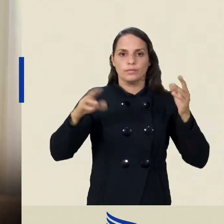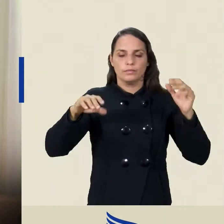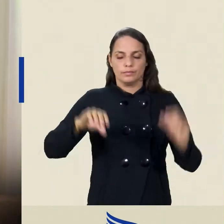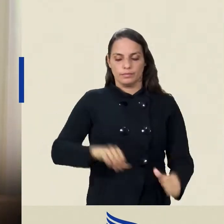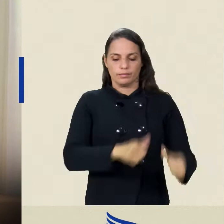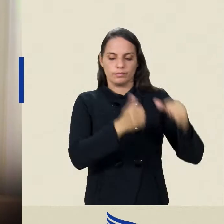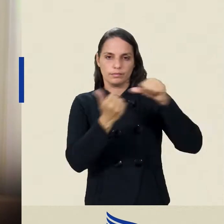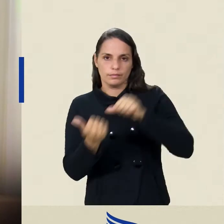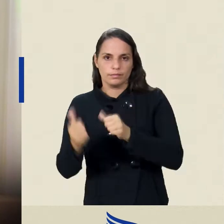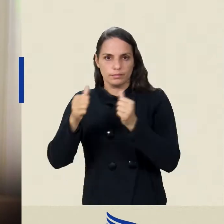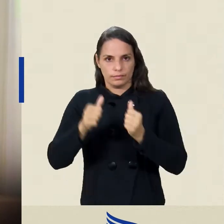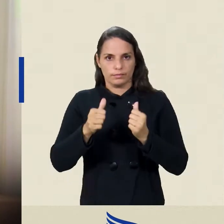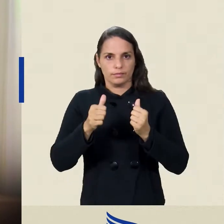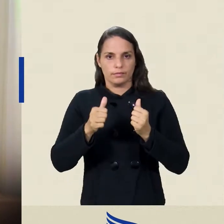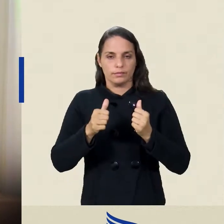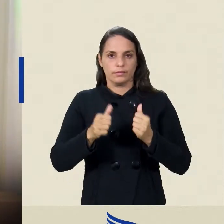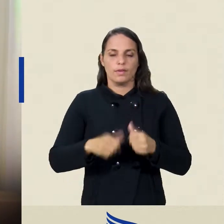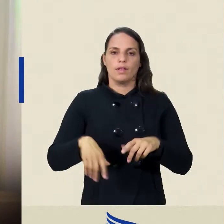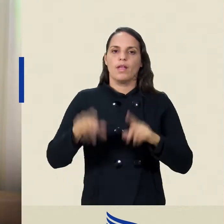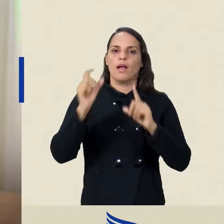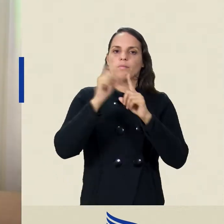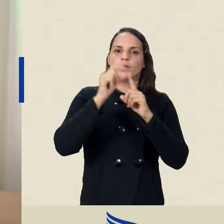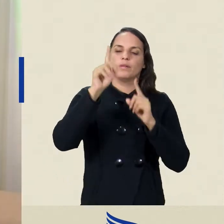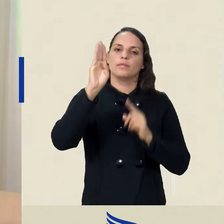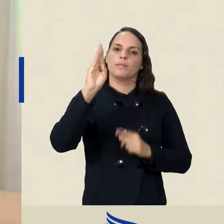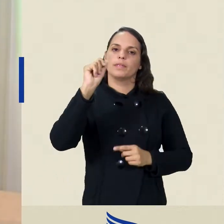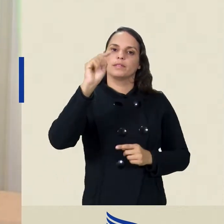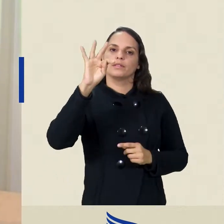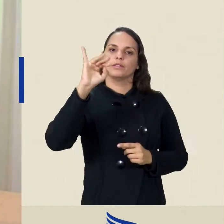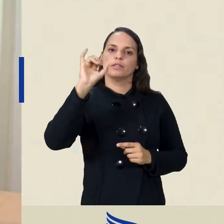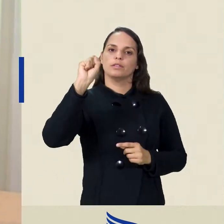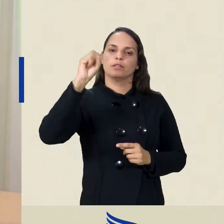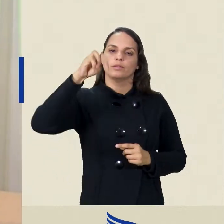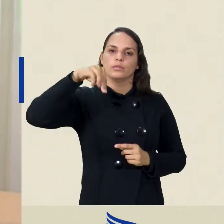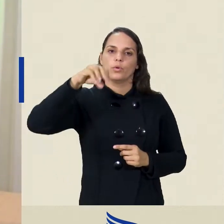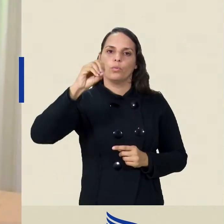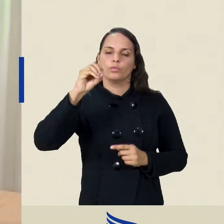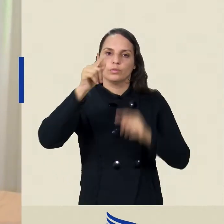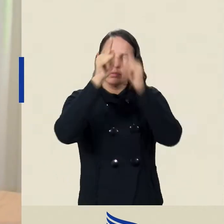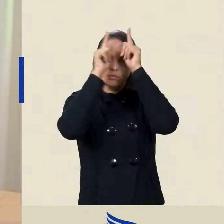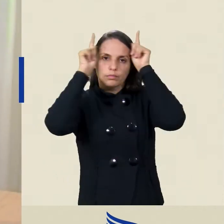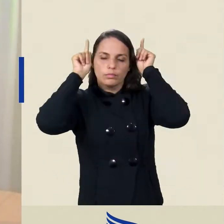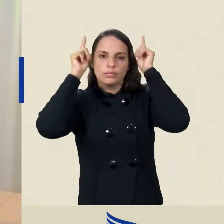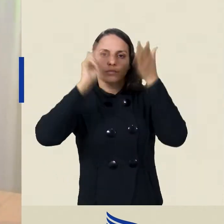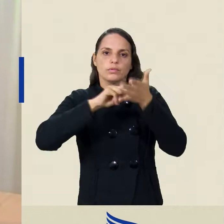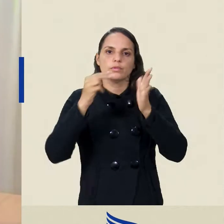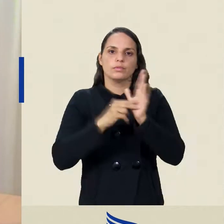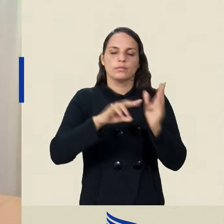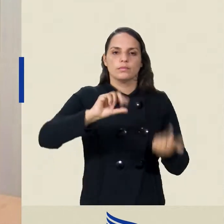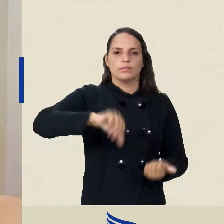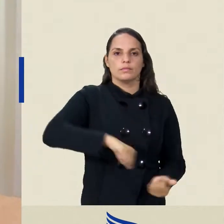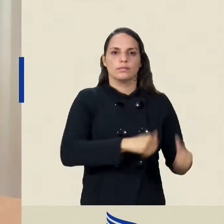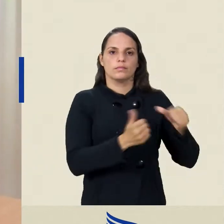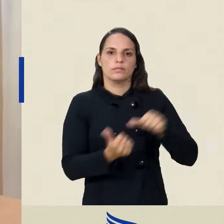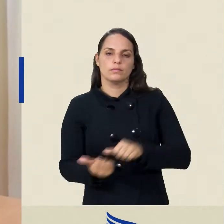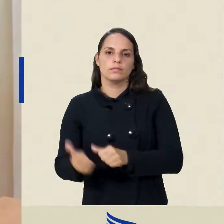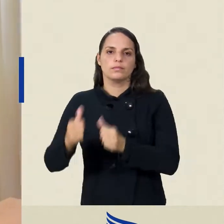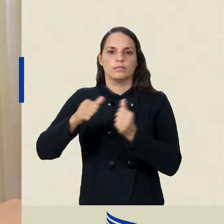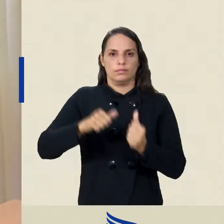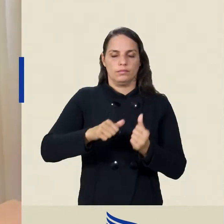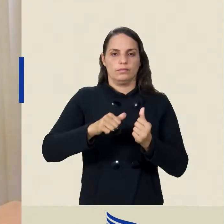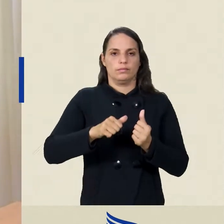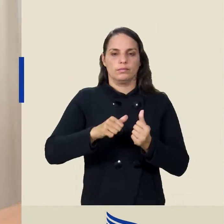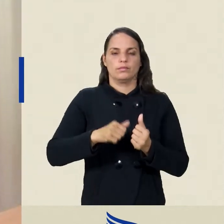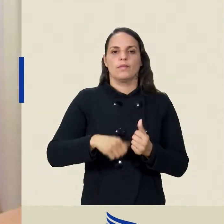batismo. A palavra batismo vem do grego baptizo, que significa